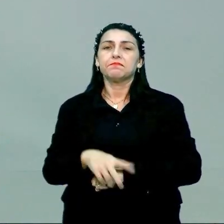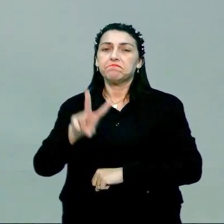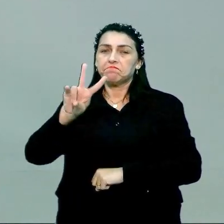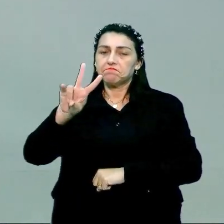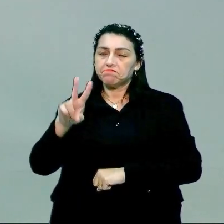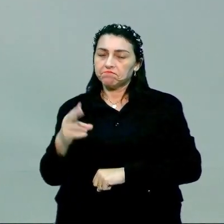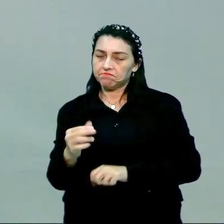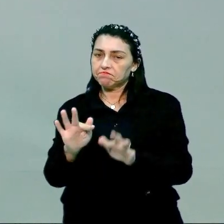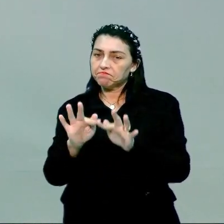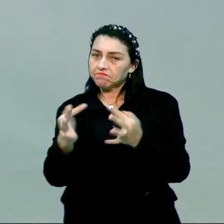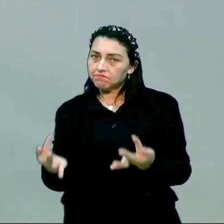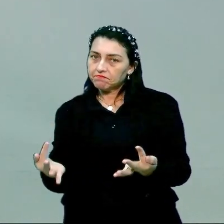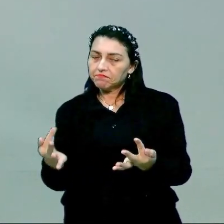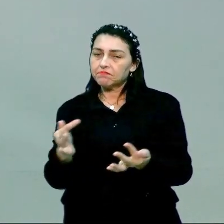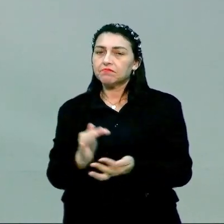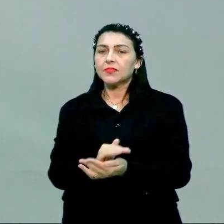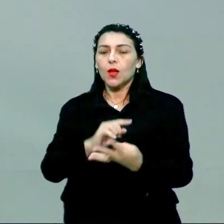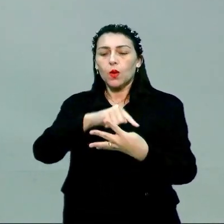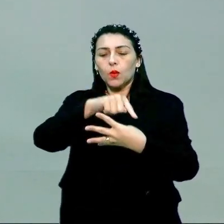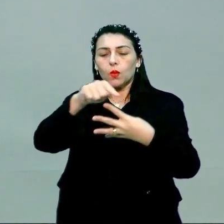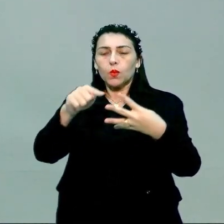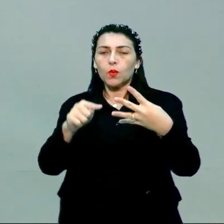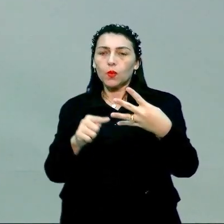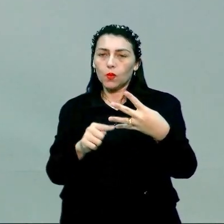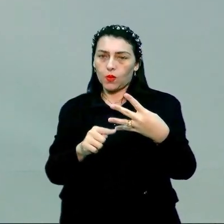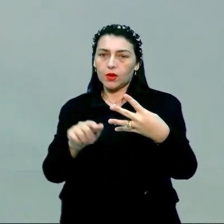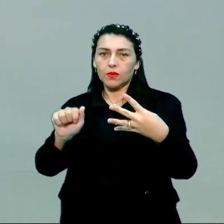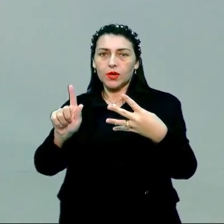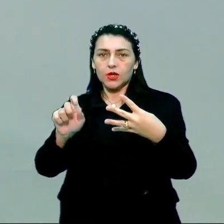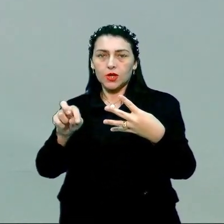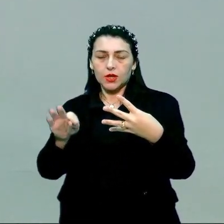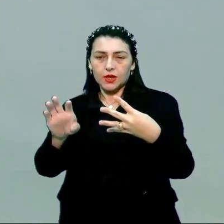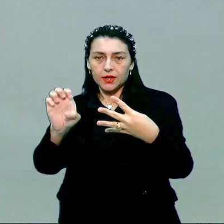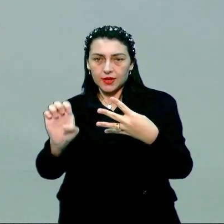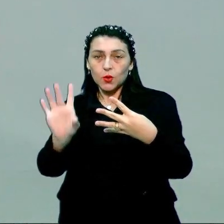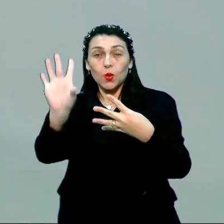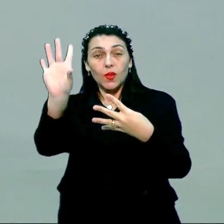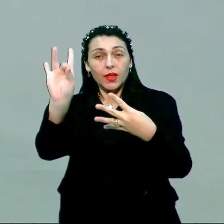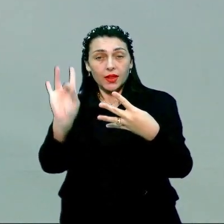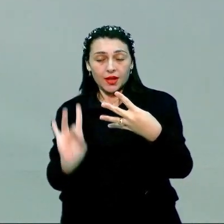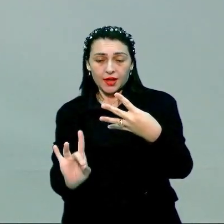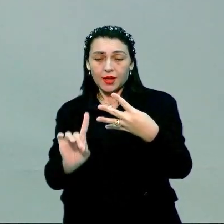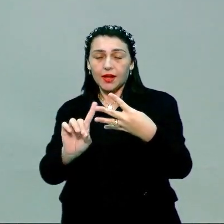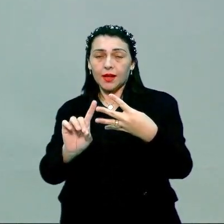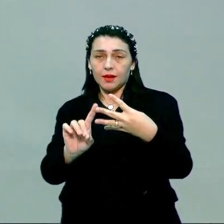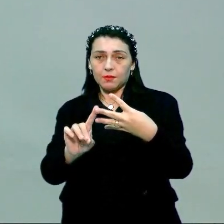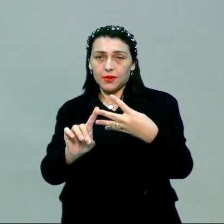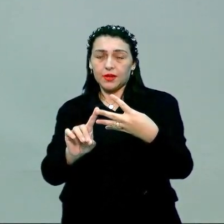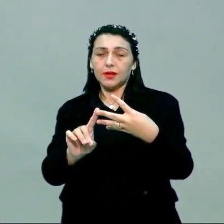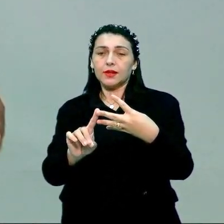como é simples? São 4 agentes, o detalhamento de